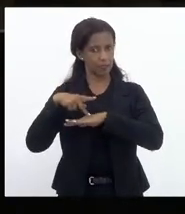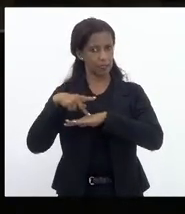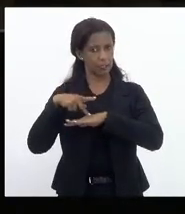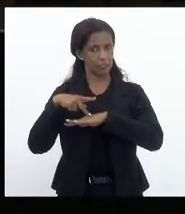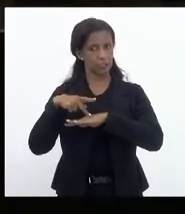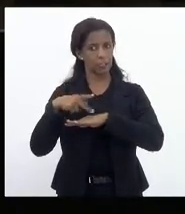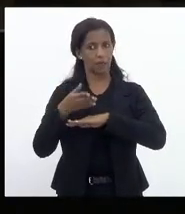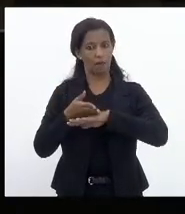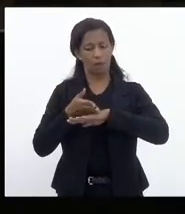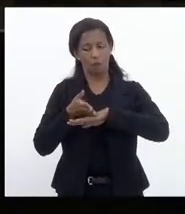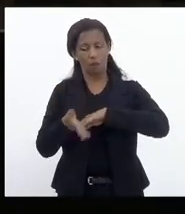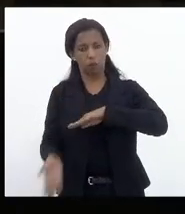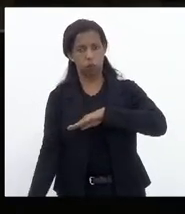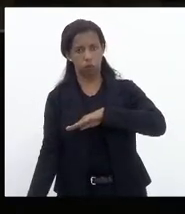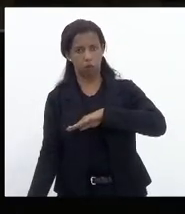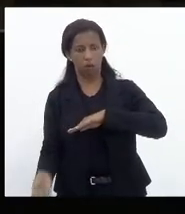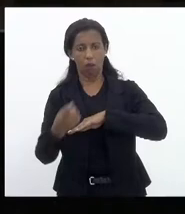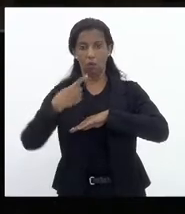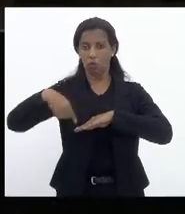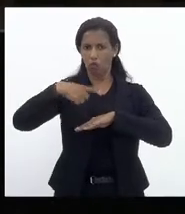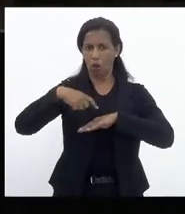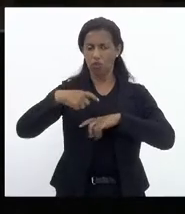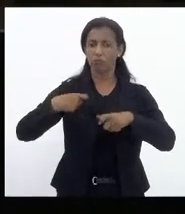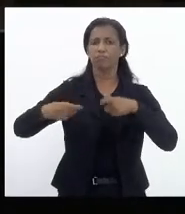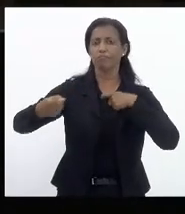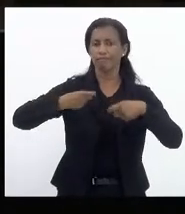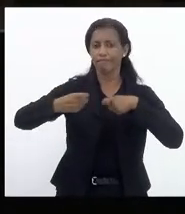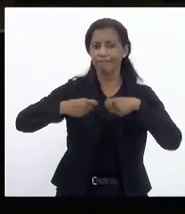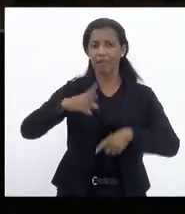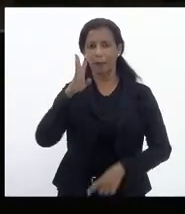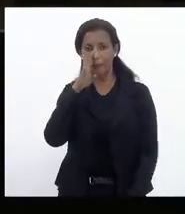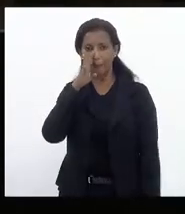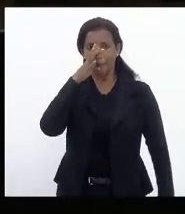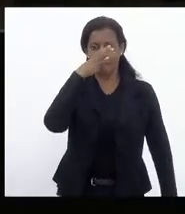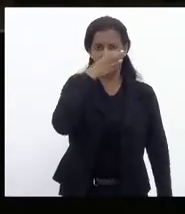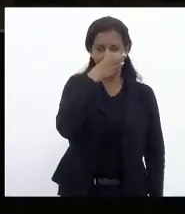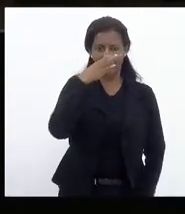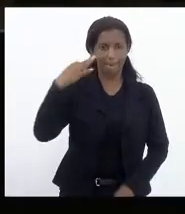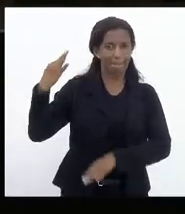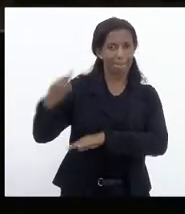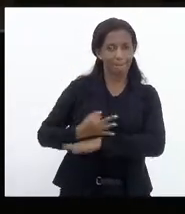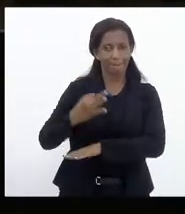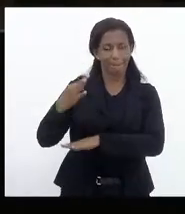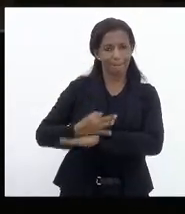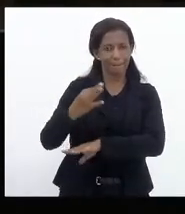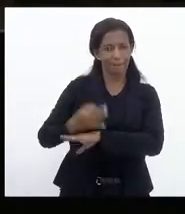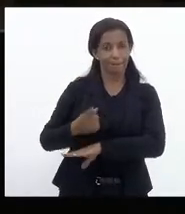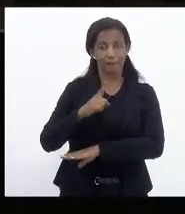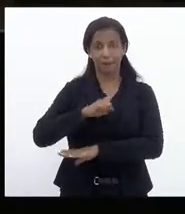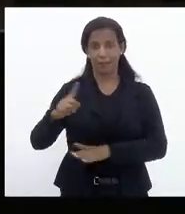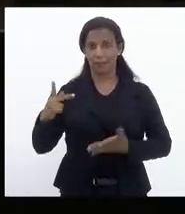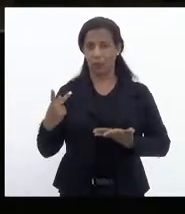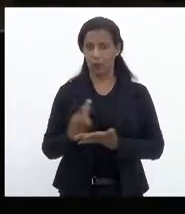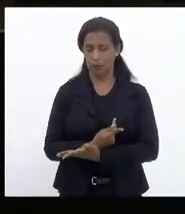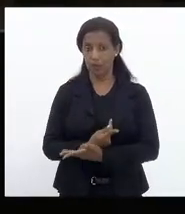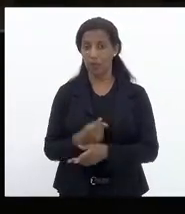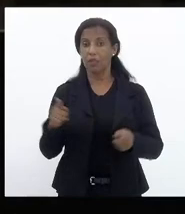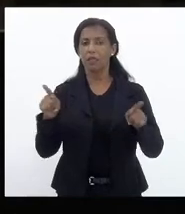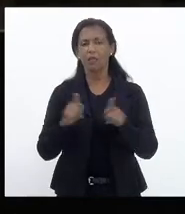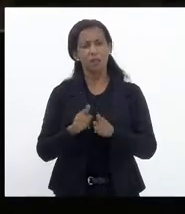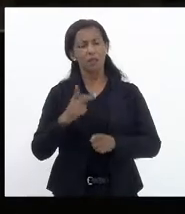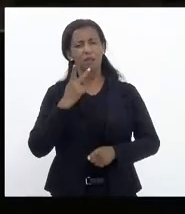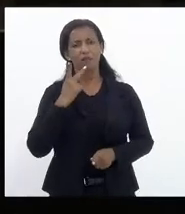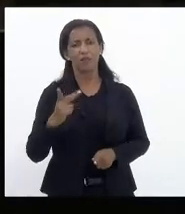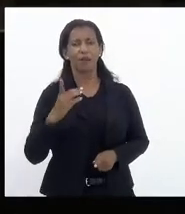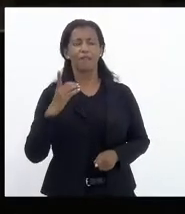cair no abismo nós vamos lutar vamos perseverar para que isso não o e dizer